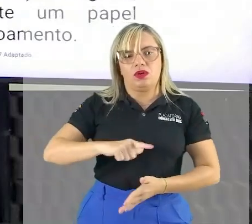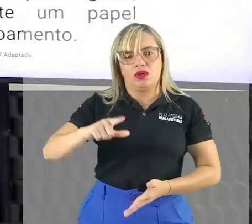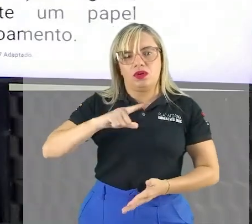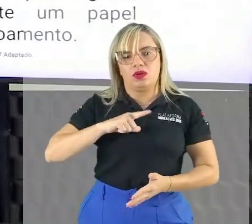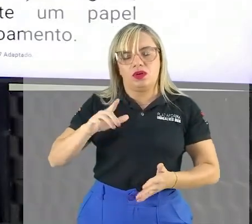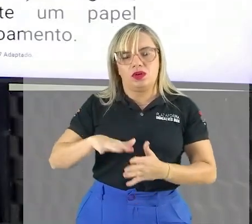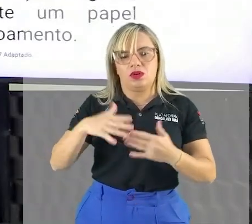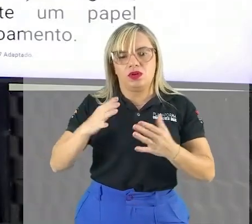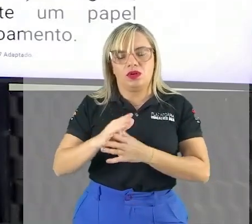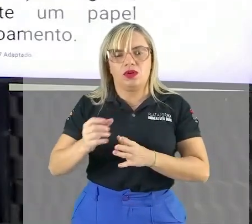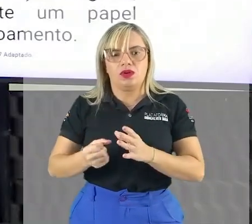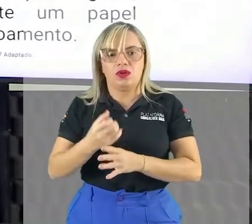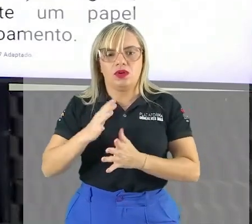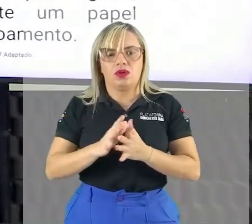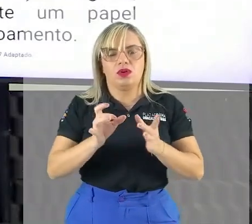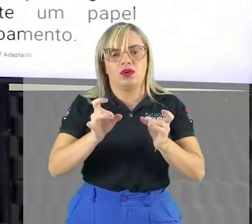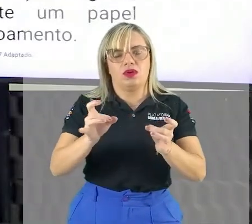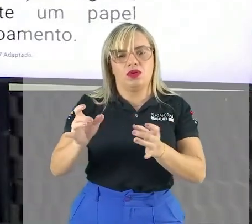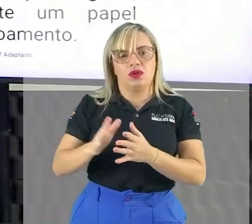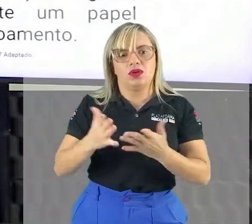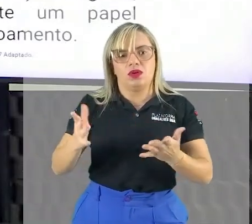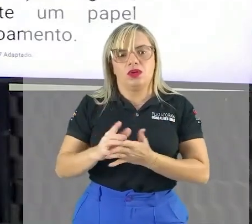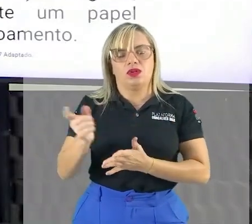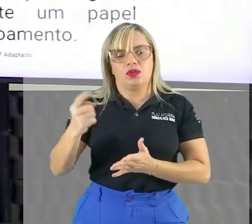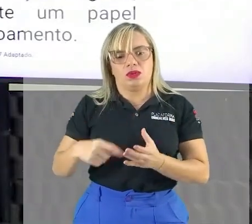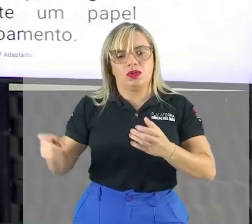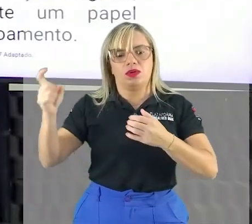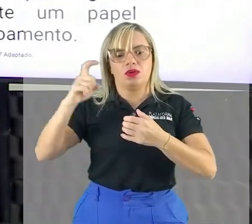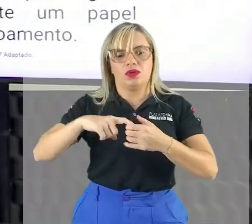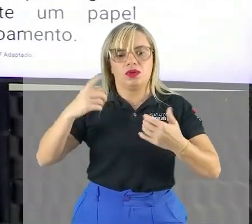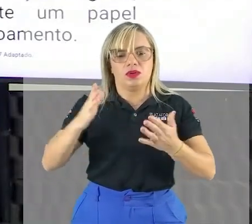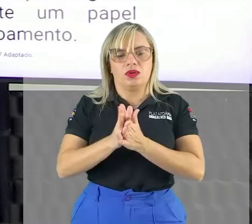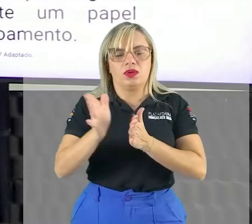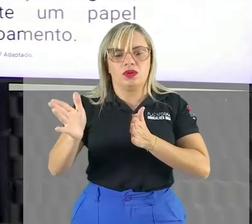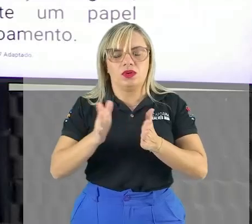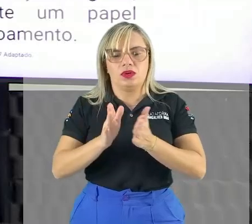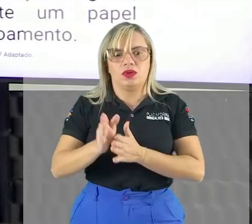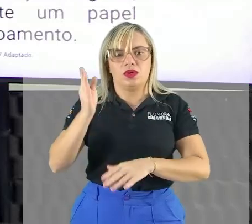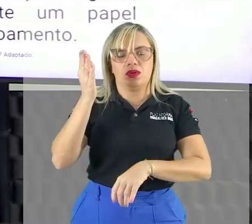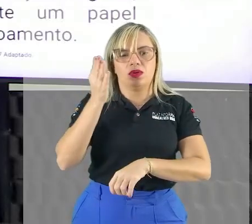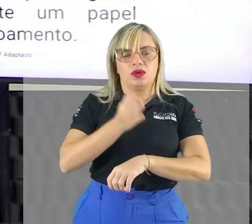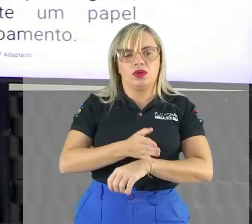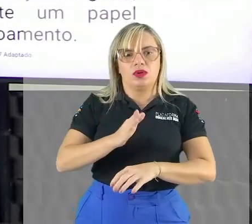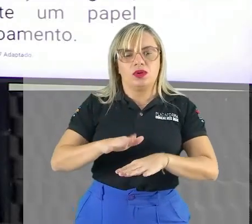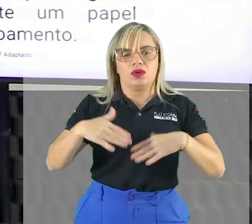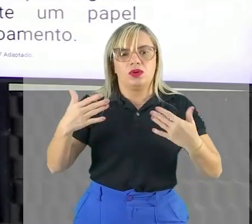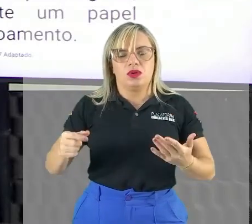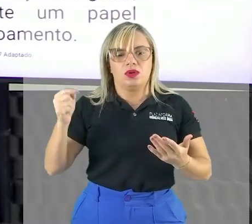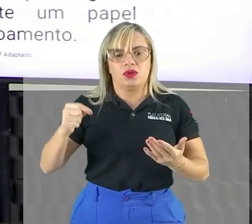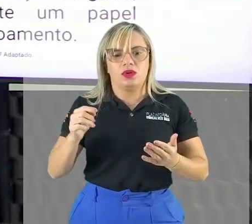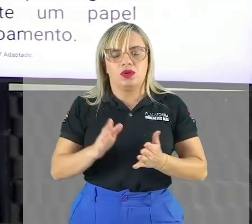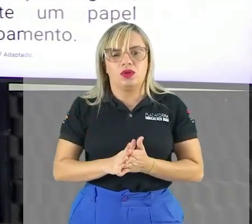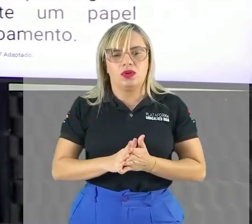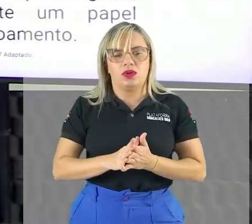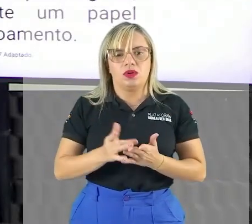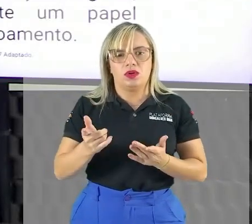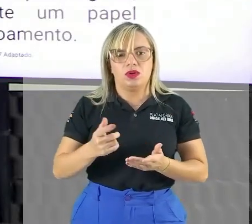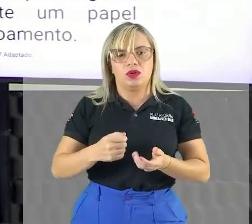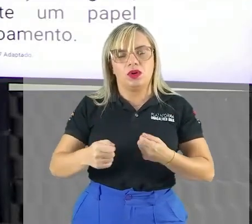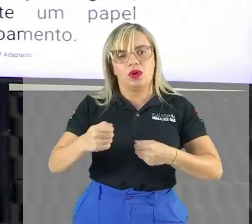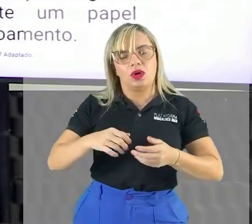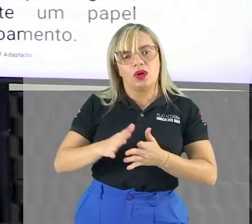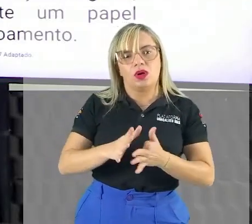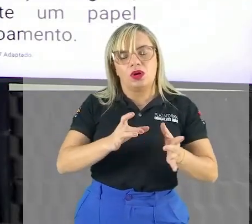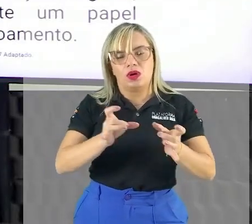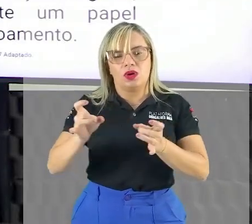cidades novamente, do comércio. Um ponto interessante é que no período medieval nós temos um comércio muito fraco, né?